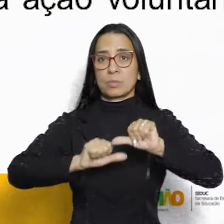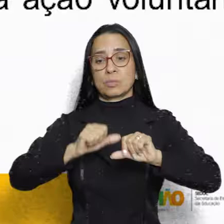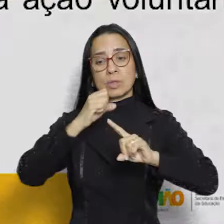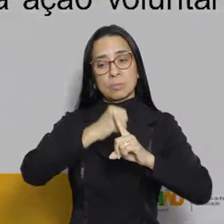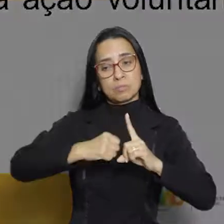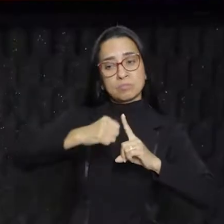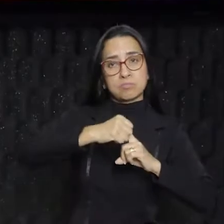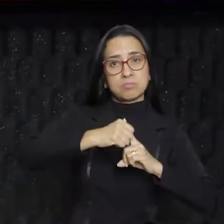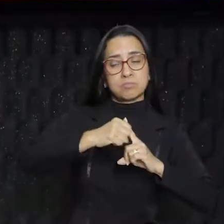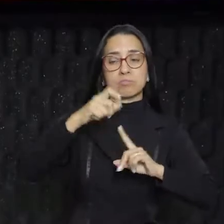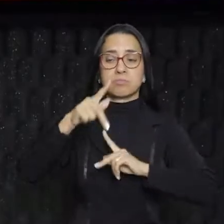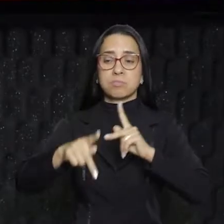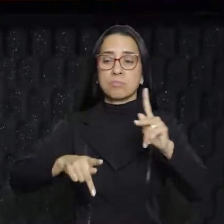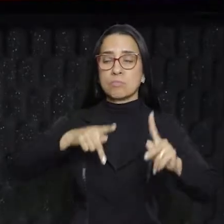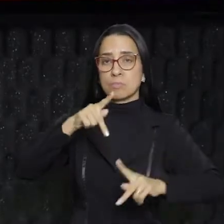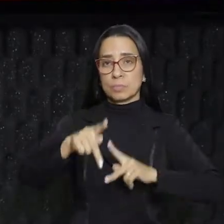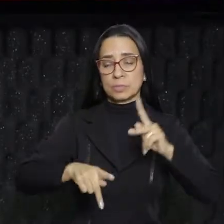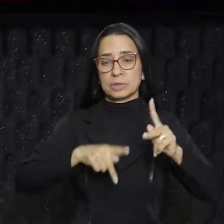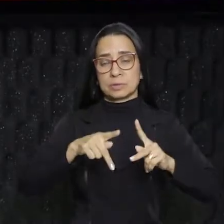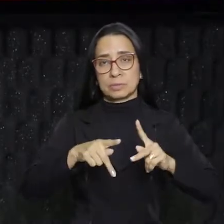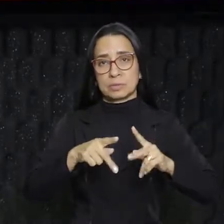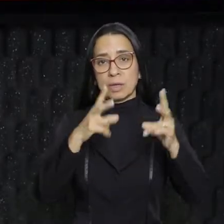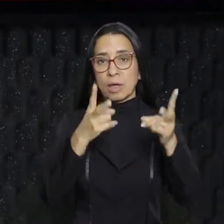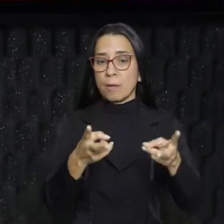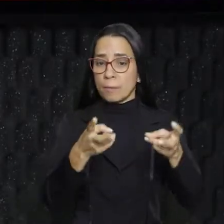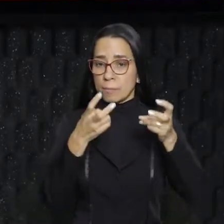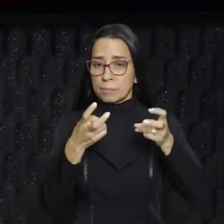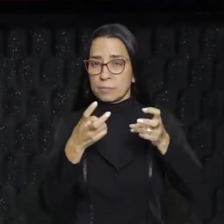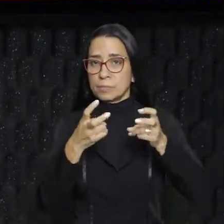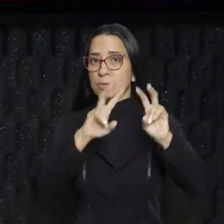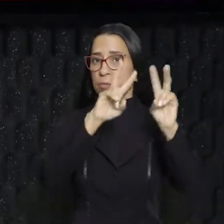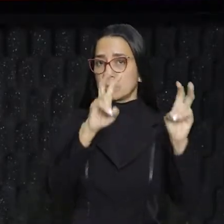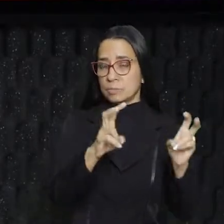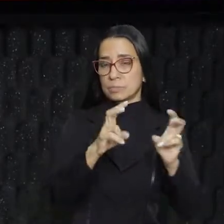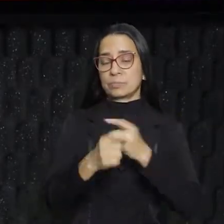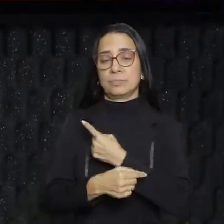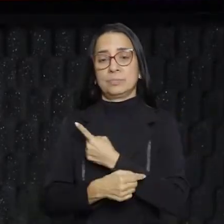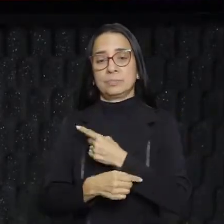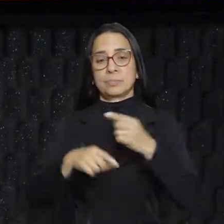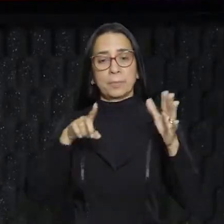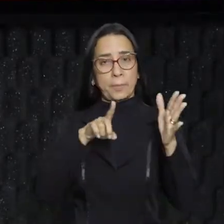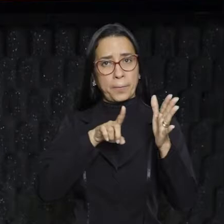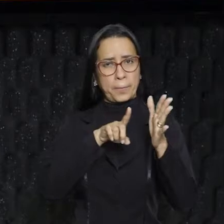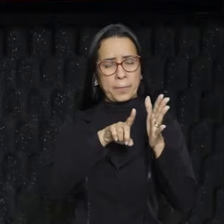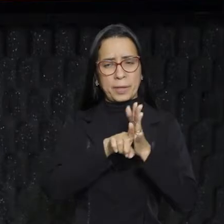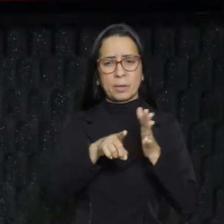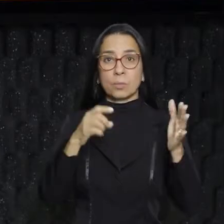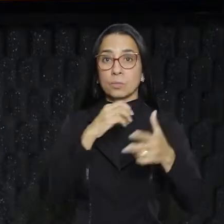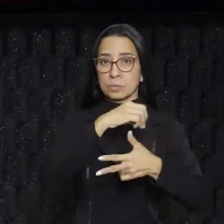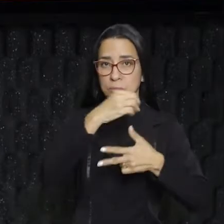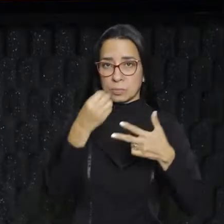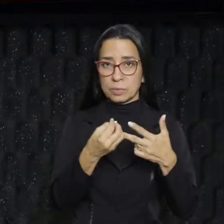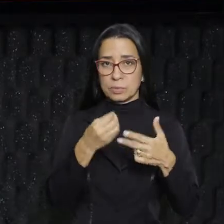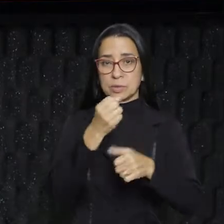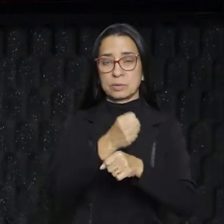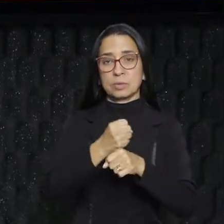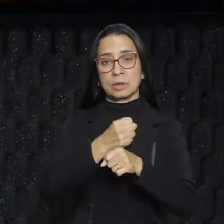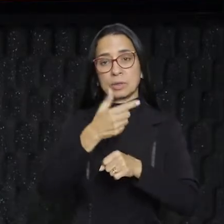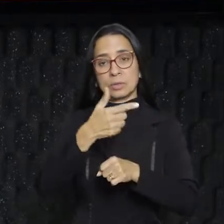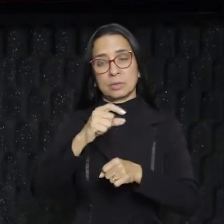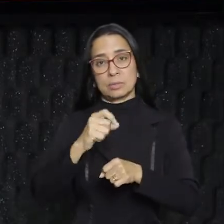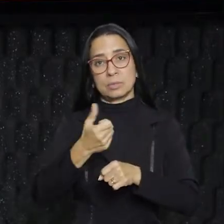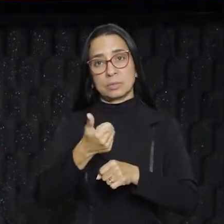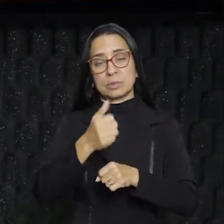Muita atenção nessa temática, belezinha? Vamos responder agora uma questão do Enem 2018, questões que estão sempre